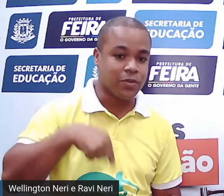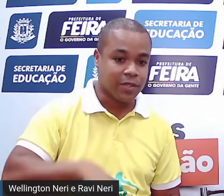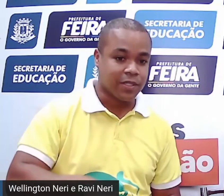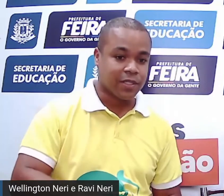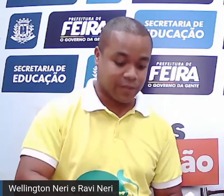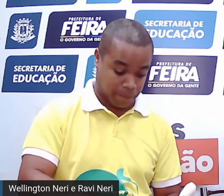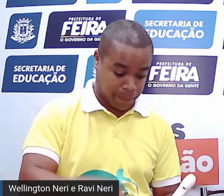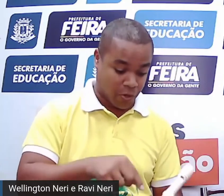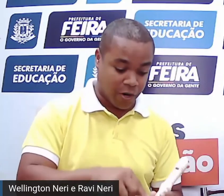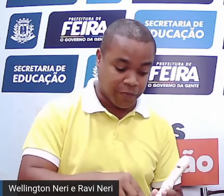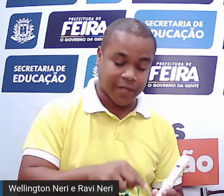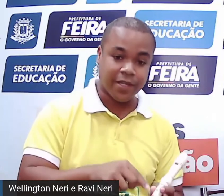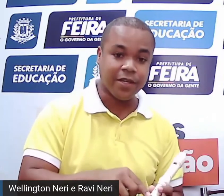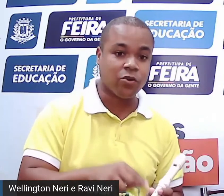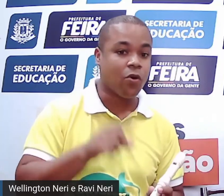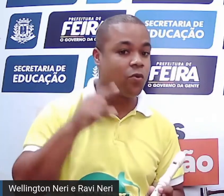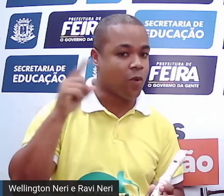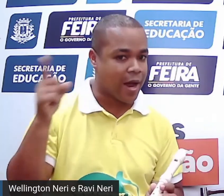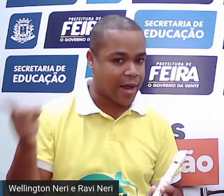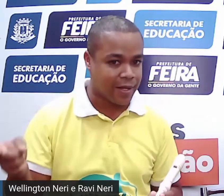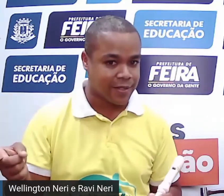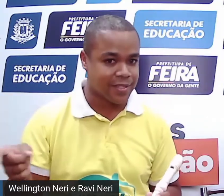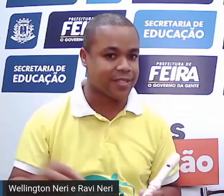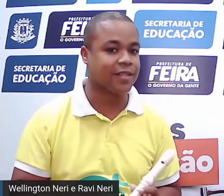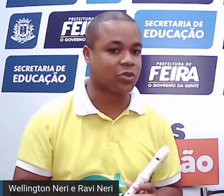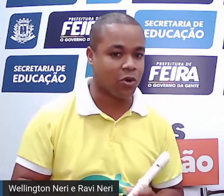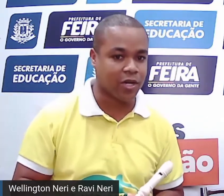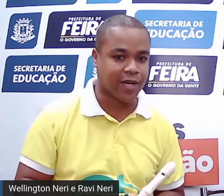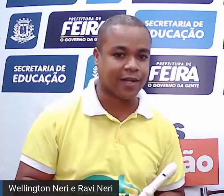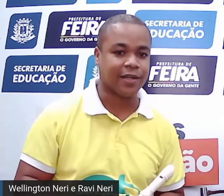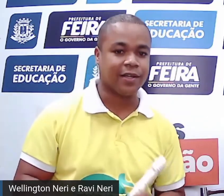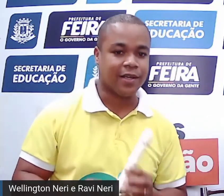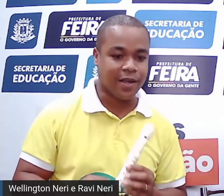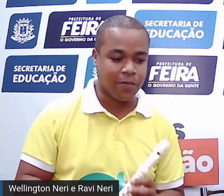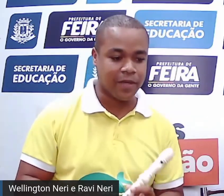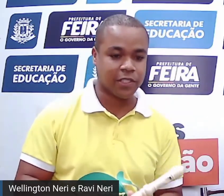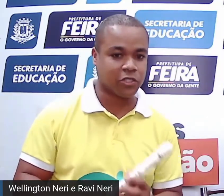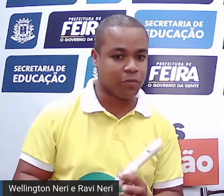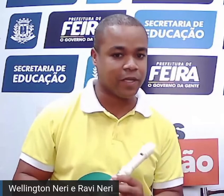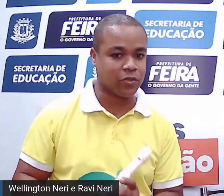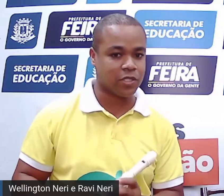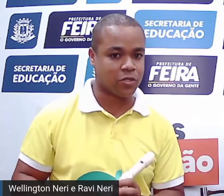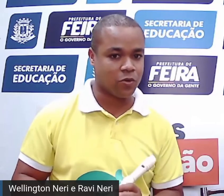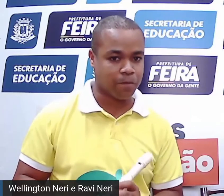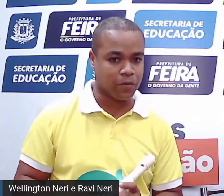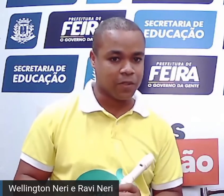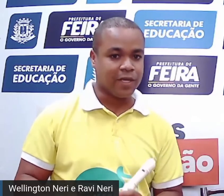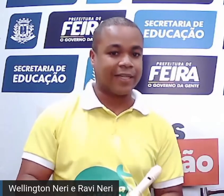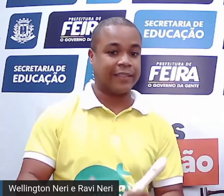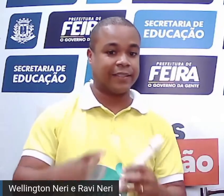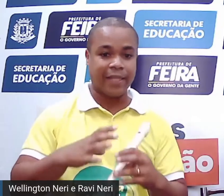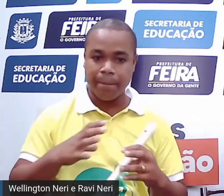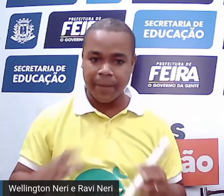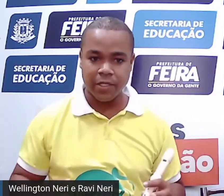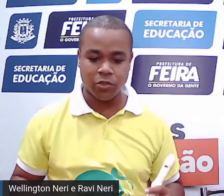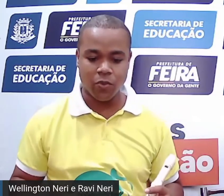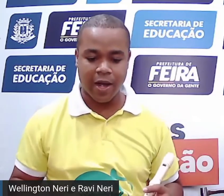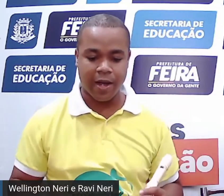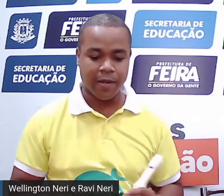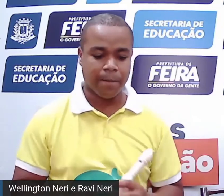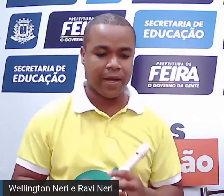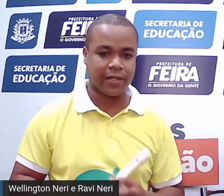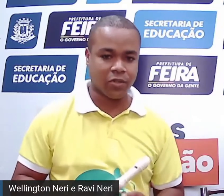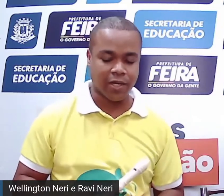Isso prova que com o ar se toca. Realmente, instrumento de sopro, a gente depende do